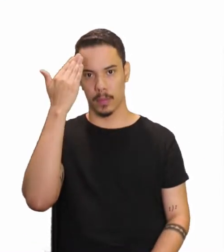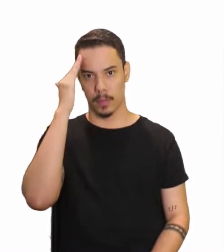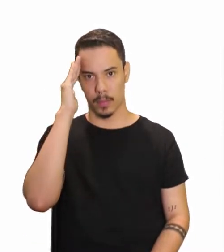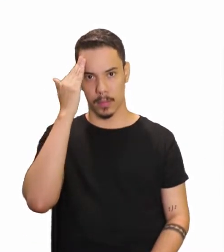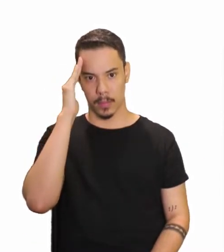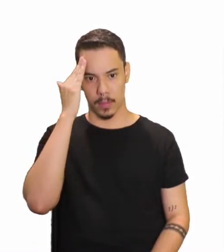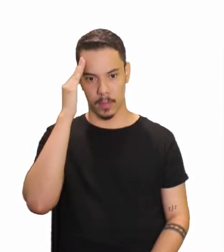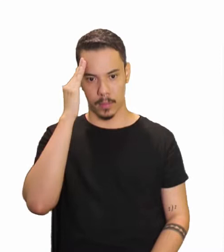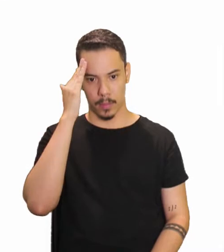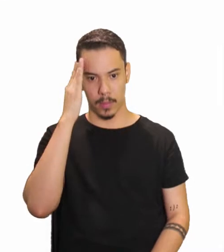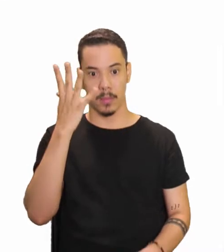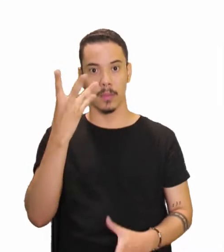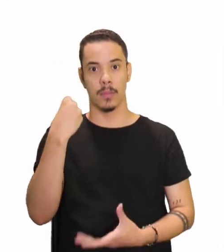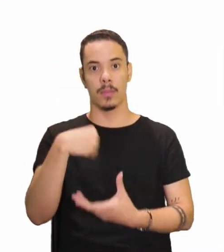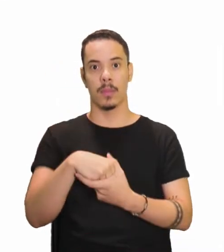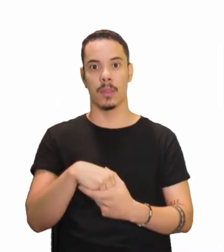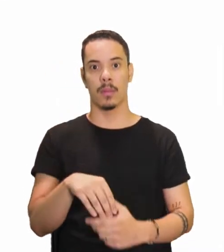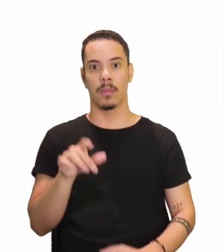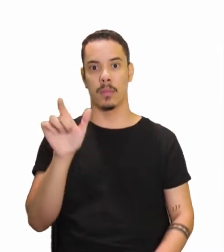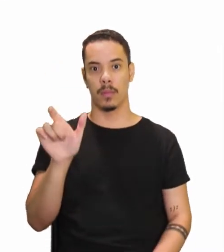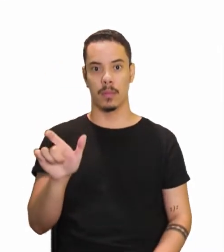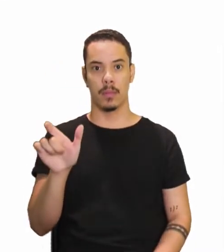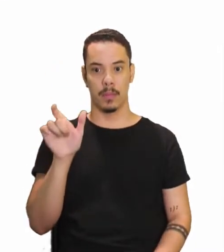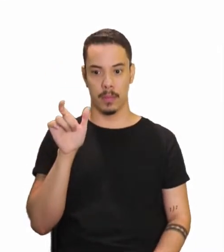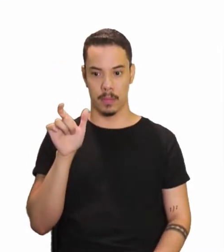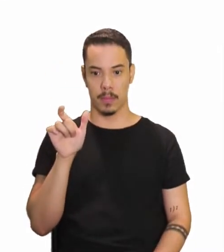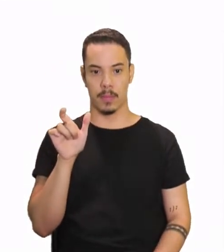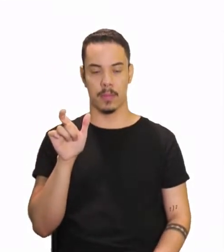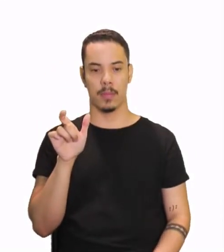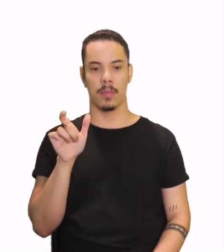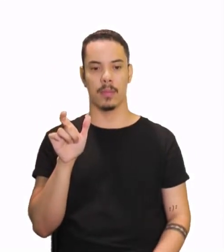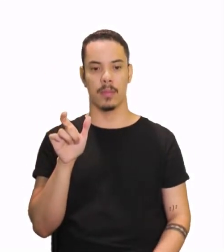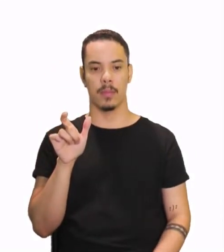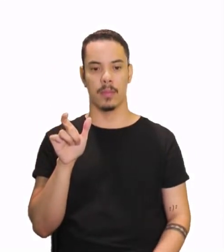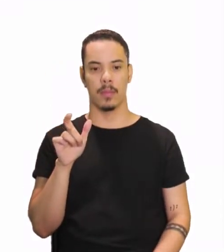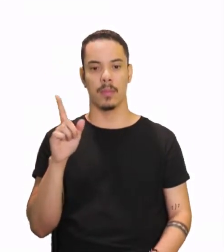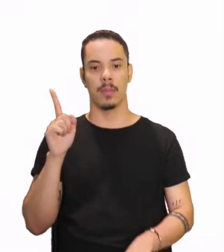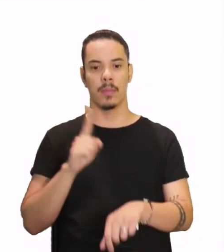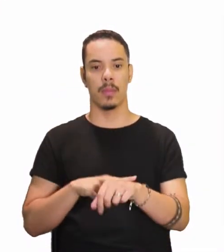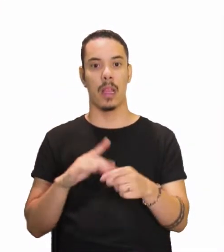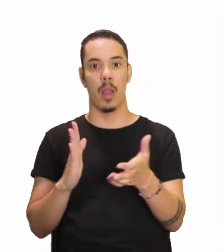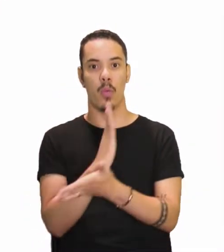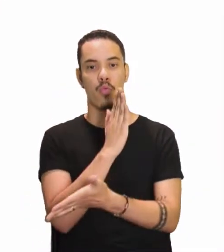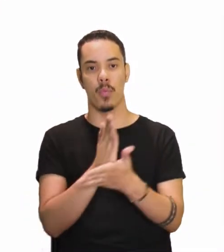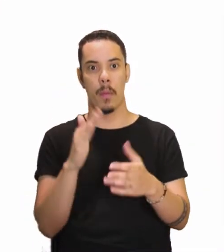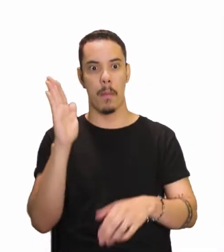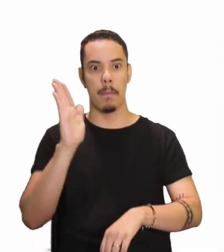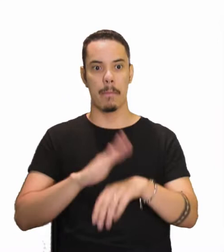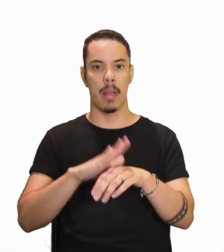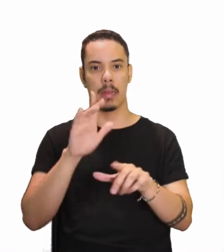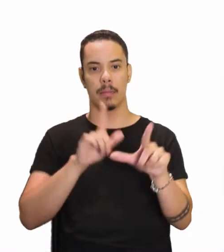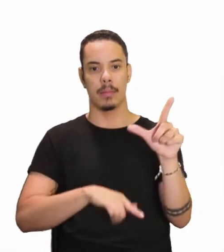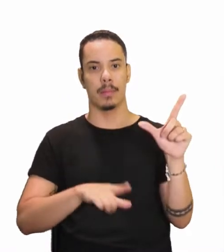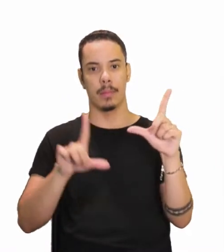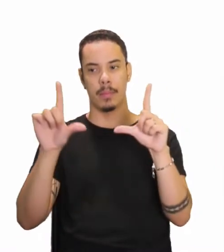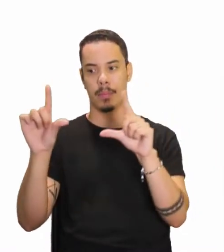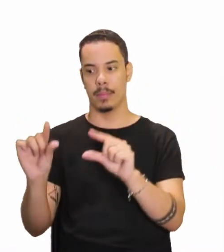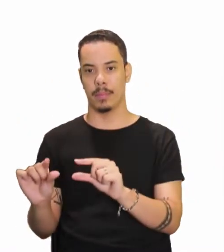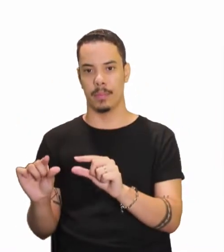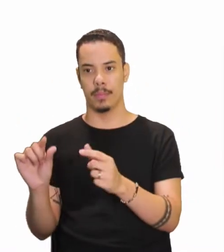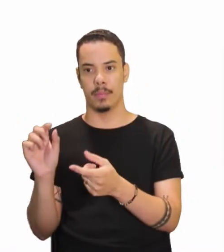as palavras, elas têm, ora, mais letras e menos